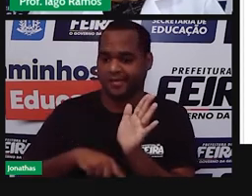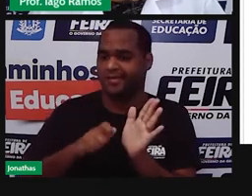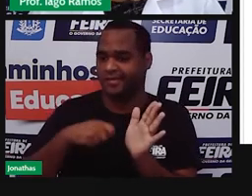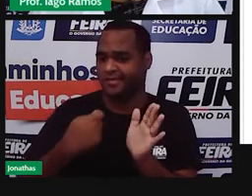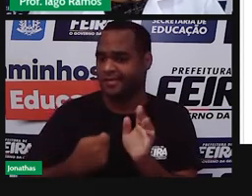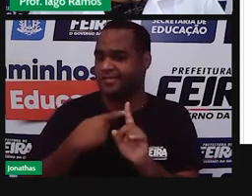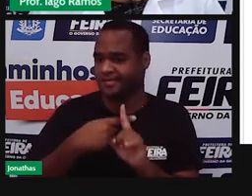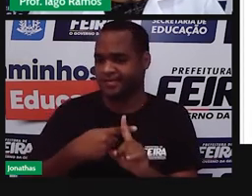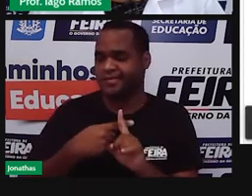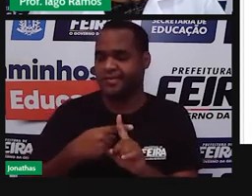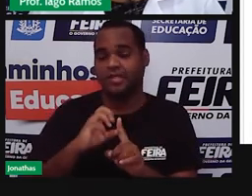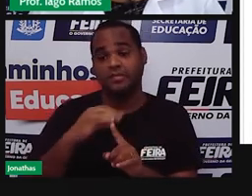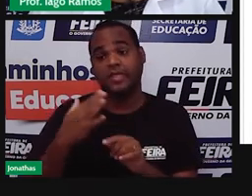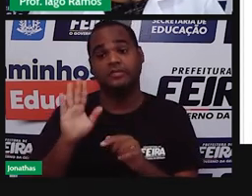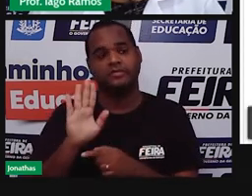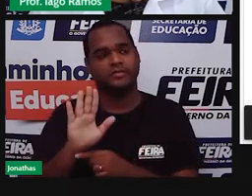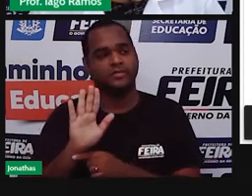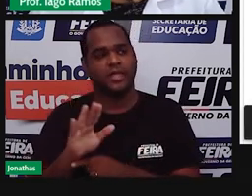positivo.